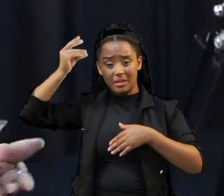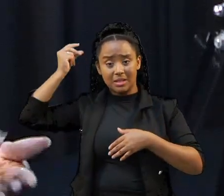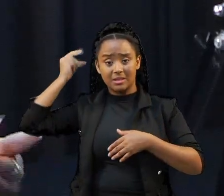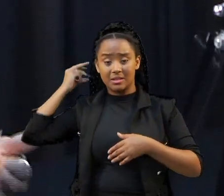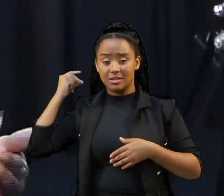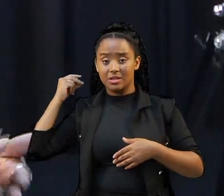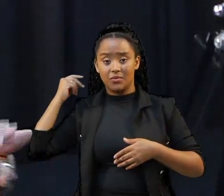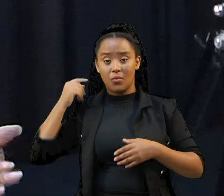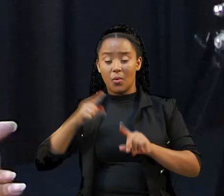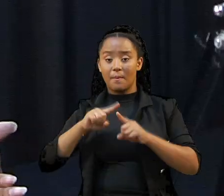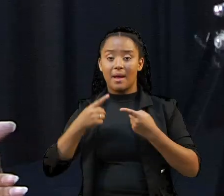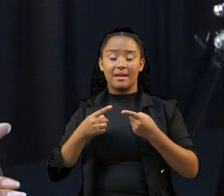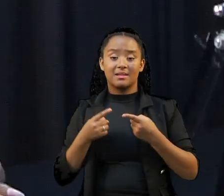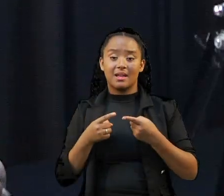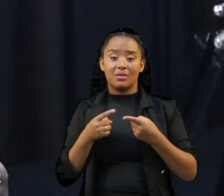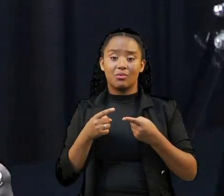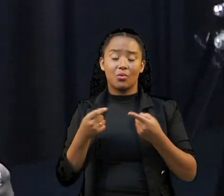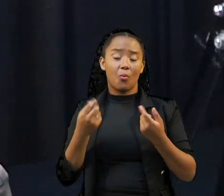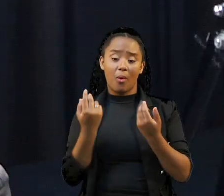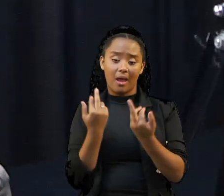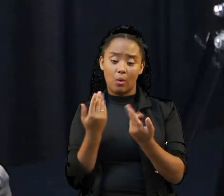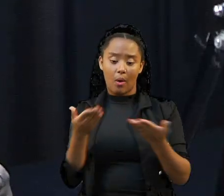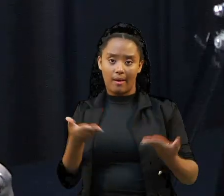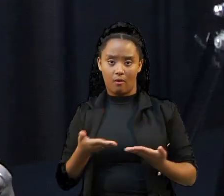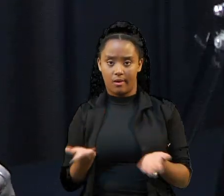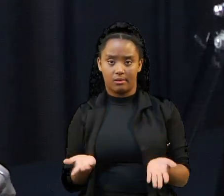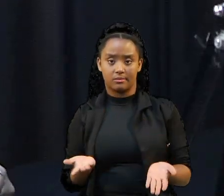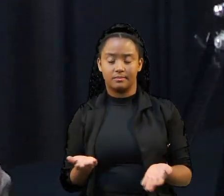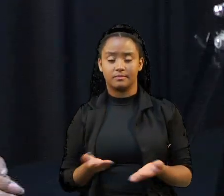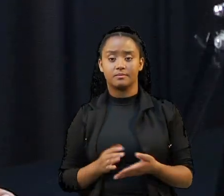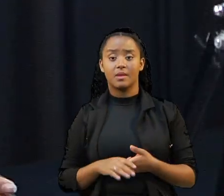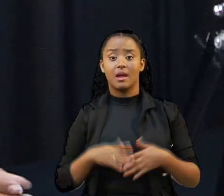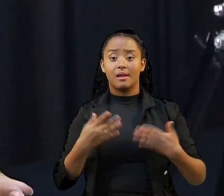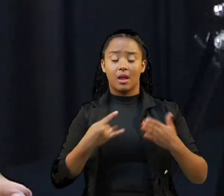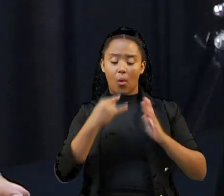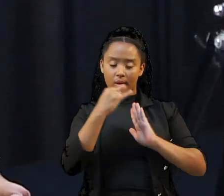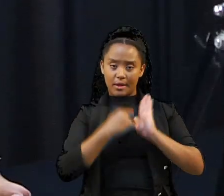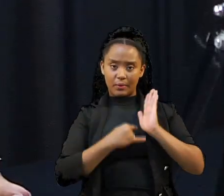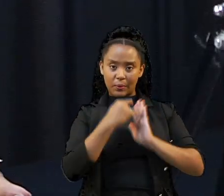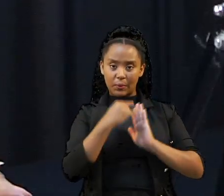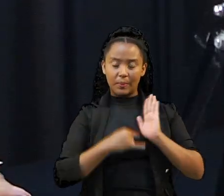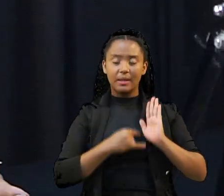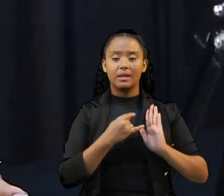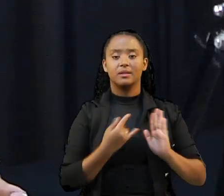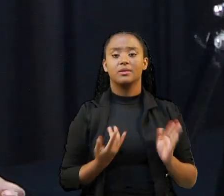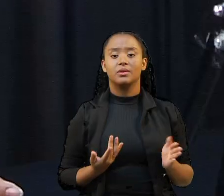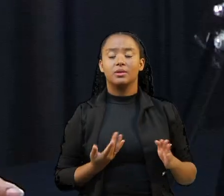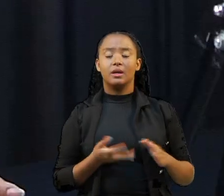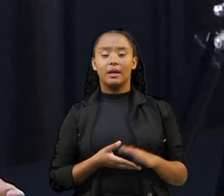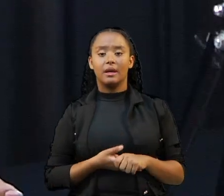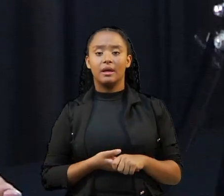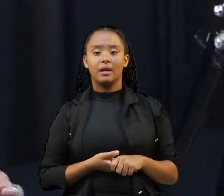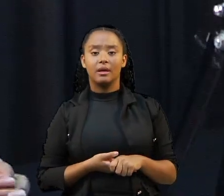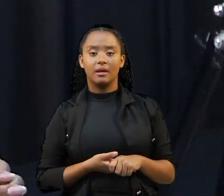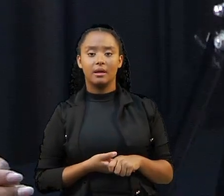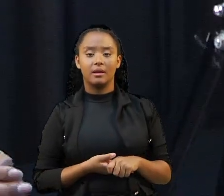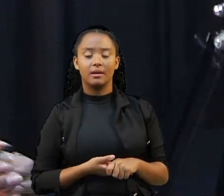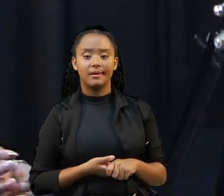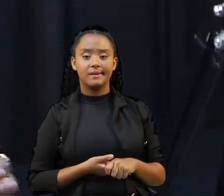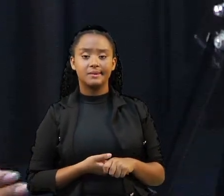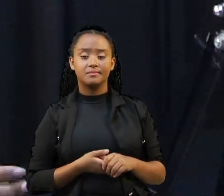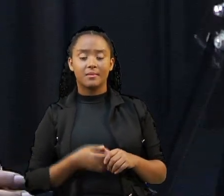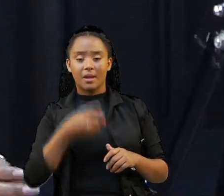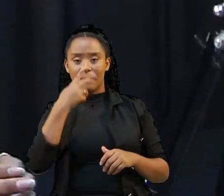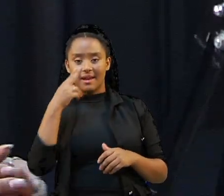que ele não é mais produzido agora. Então, assim, ele apaga o resquício